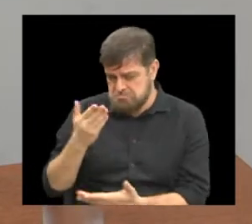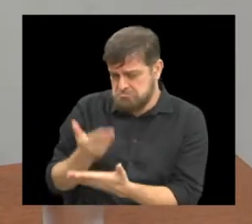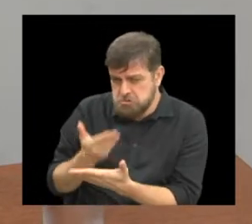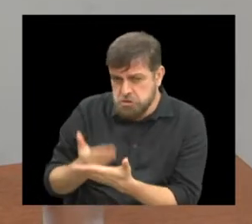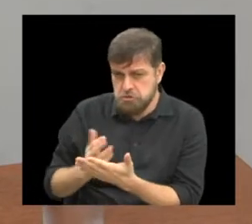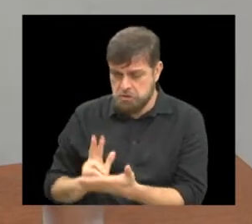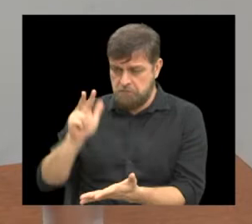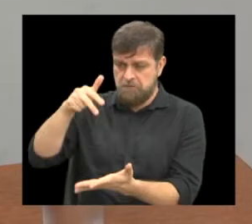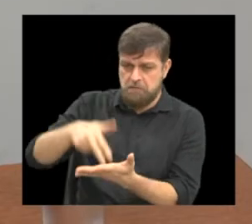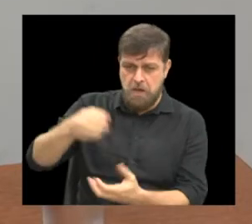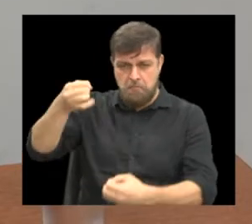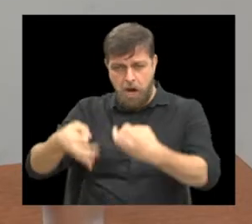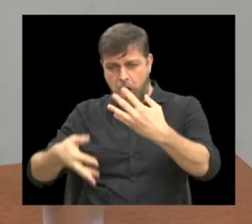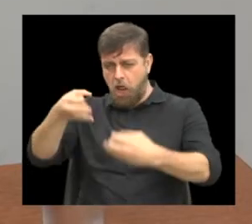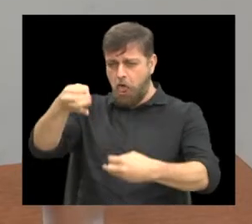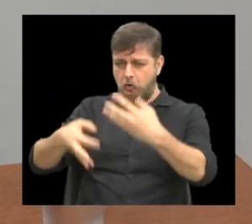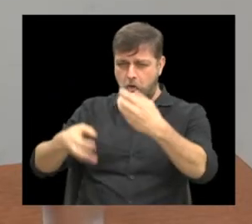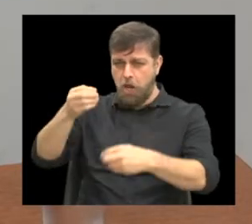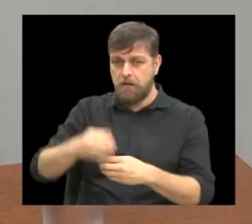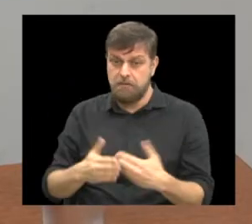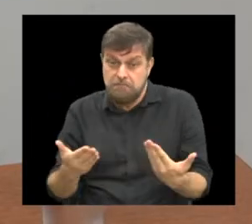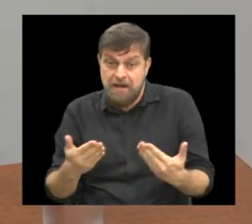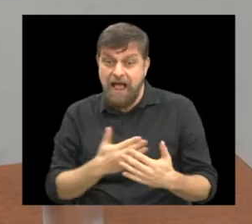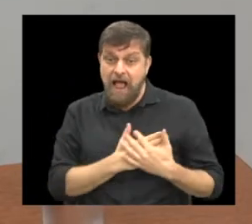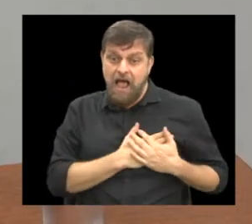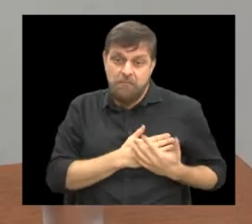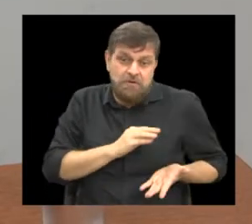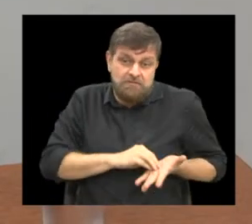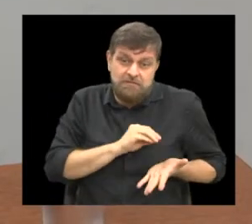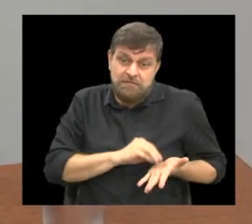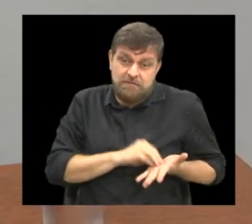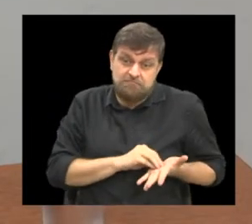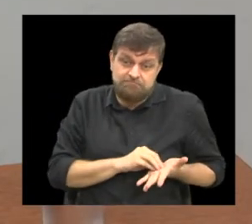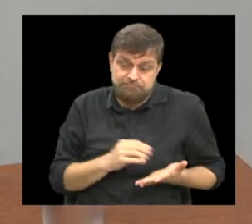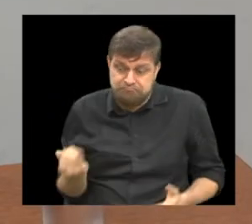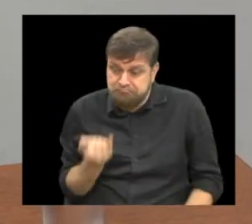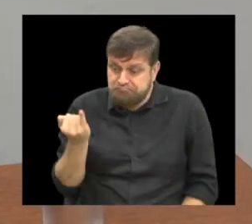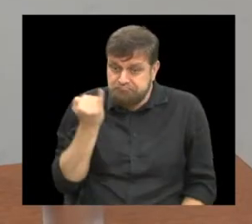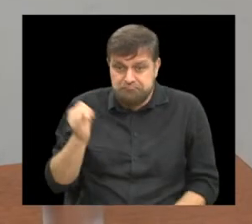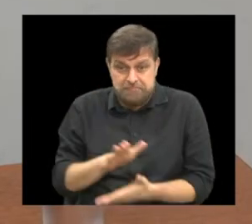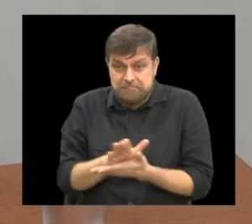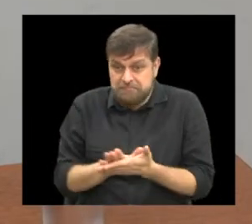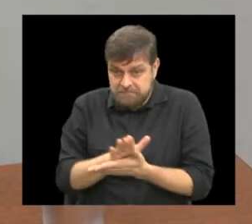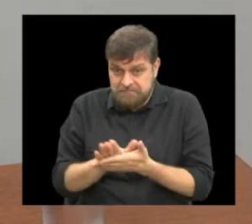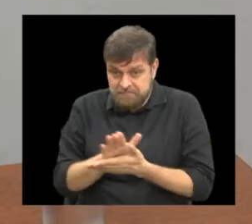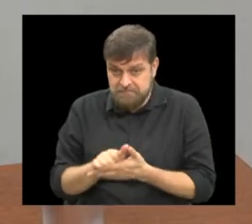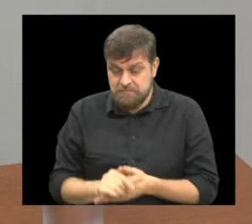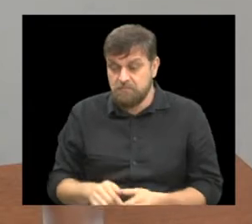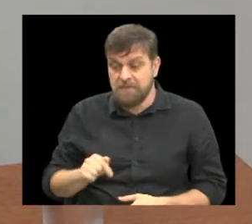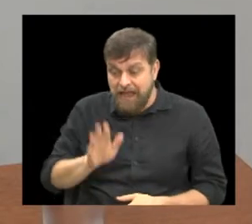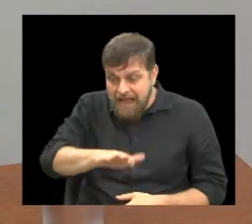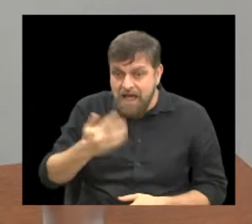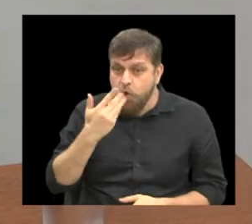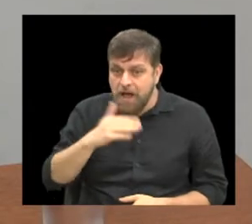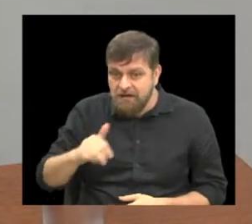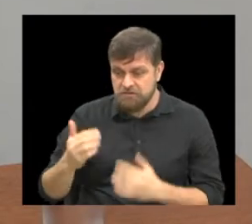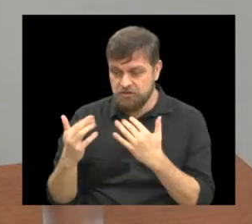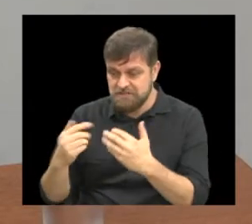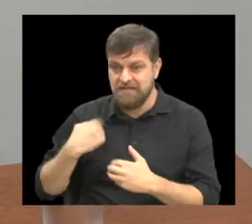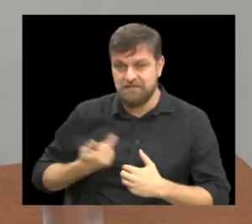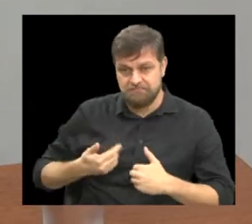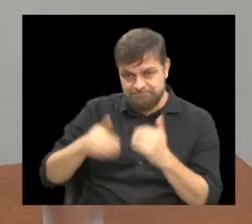vir aqui explicar, falar, mas se a gente não tiver o amor e o respeito a eles, as coisas não saem do